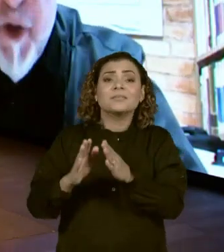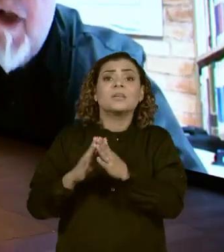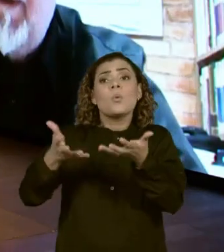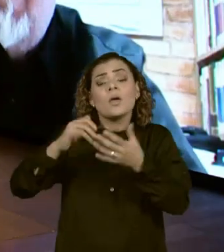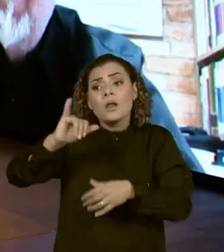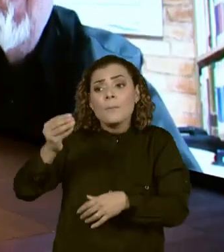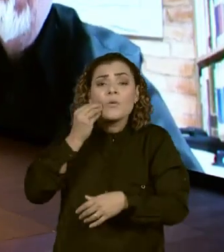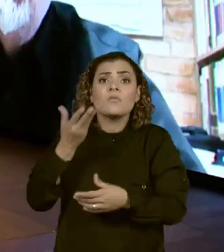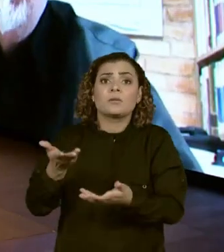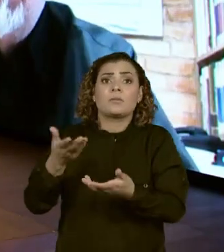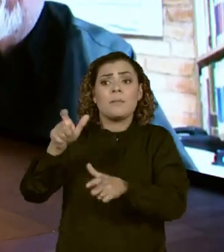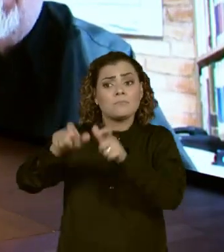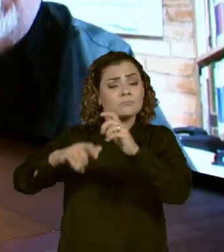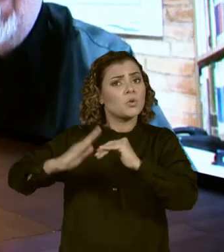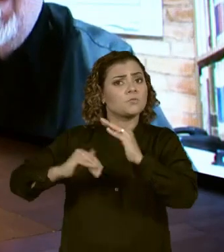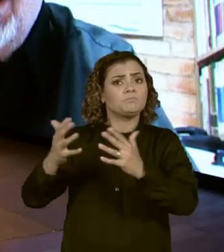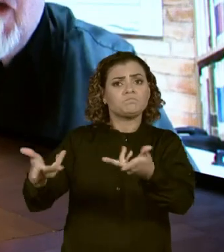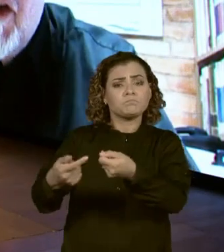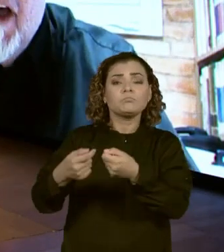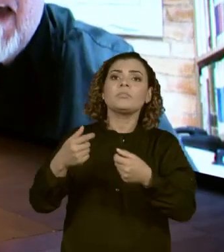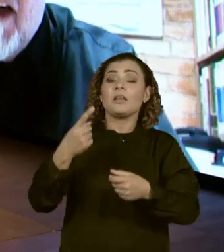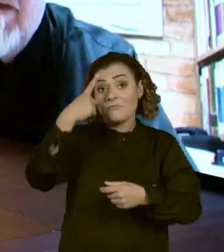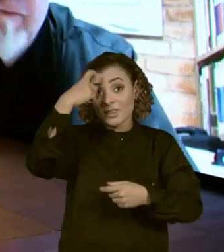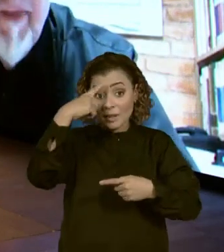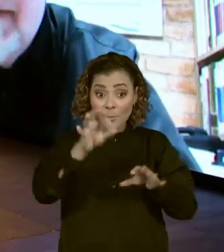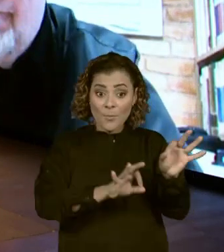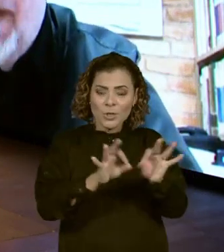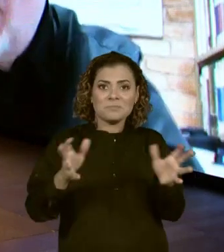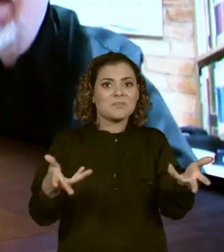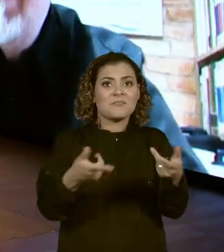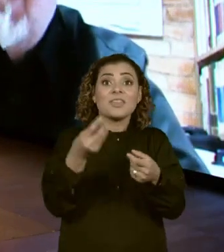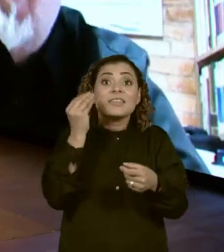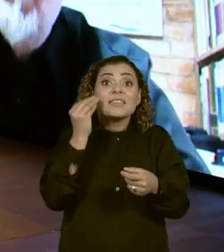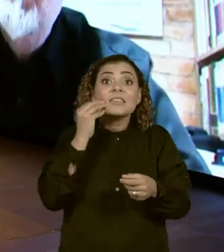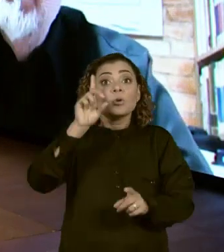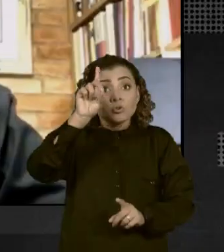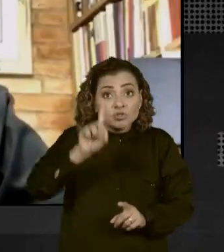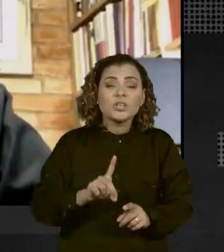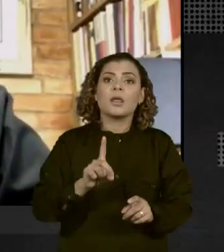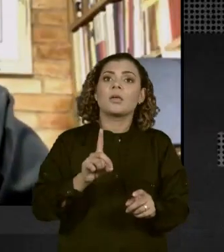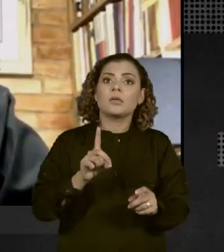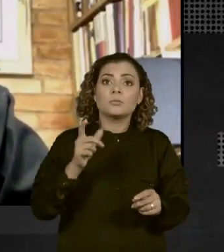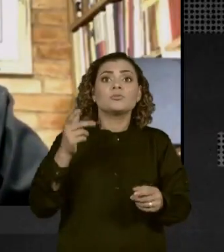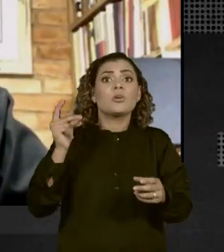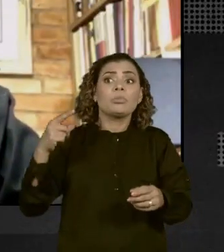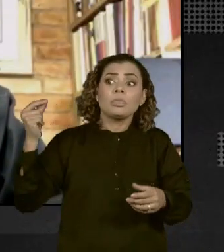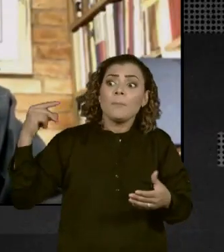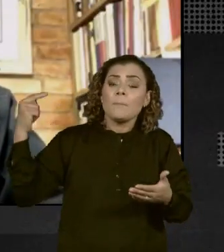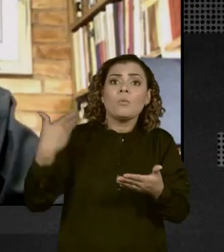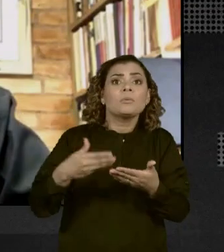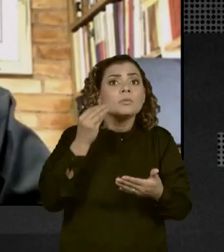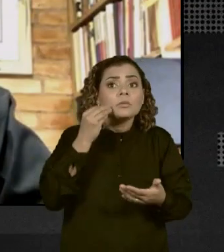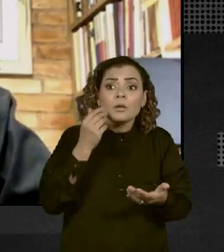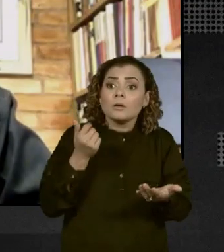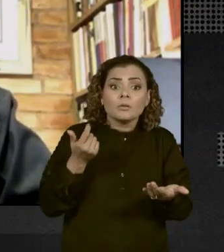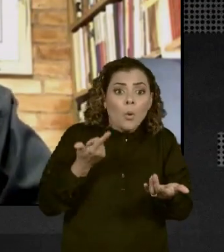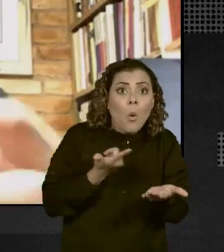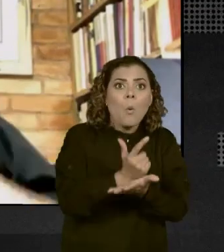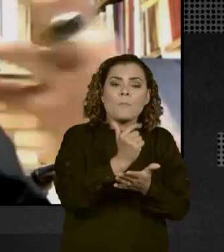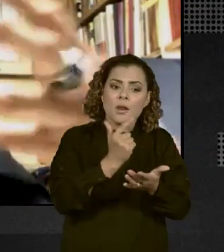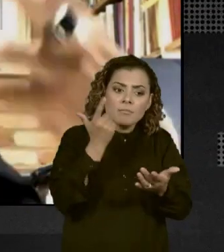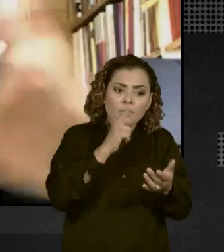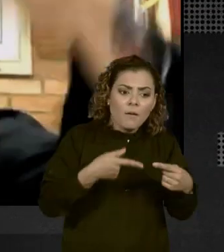comédia e dessas bem assim para sobrevivência que eu concordo plenamente que todo ator tem que fazer, mas aí